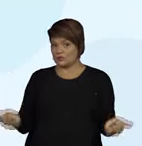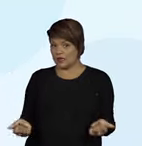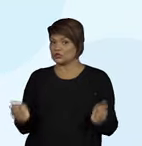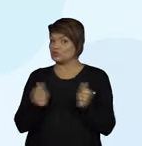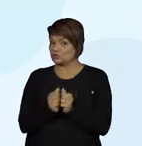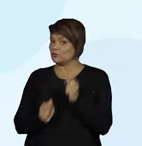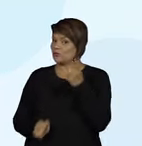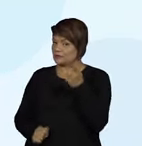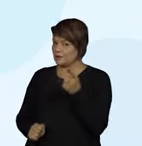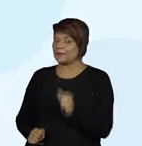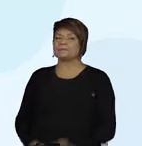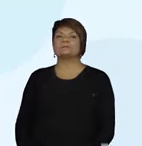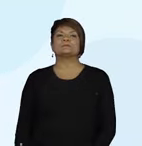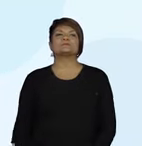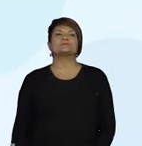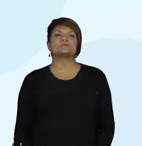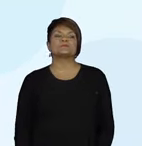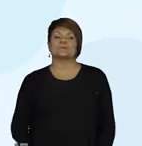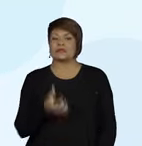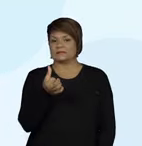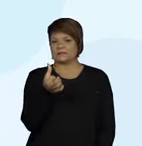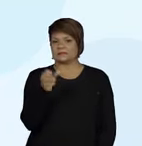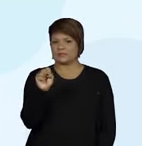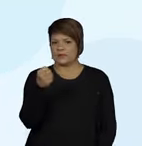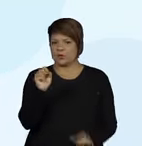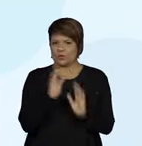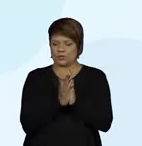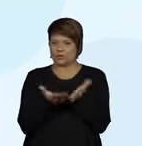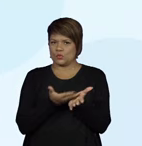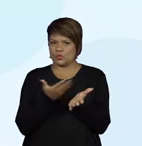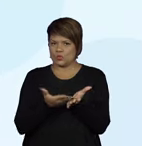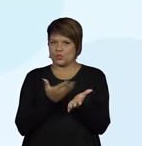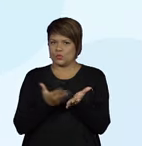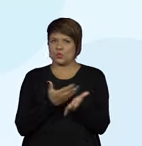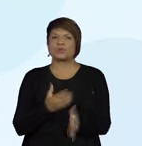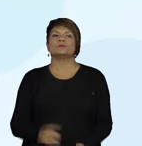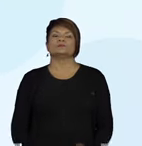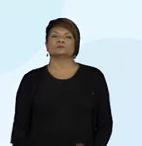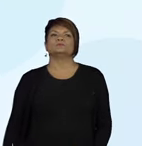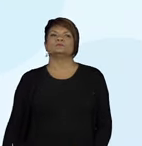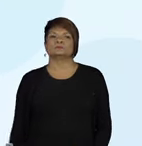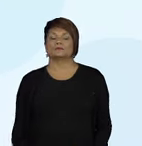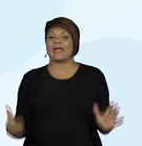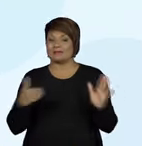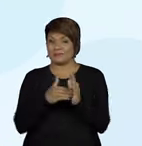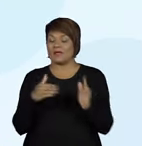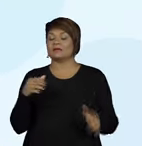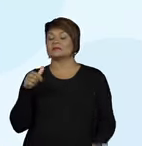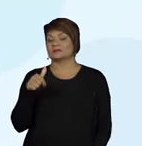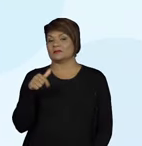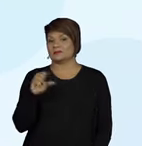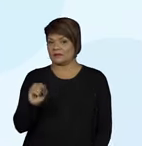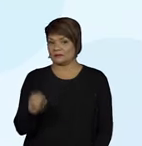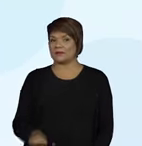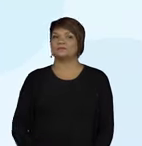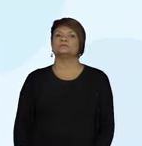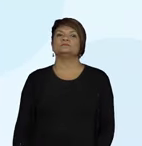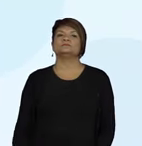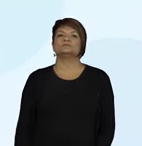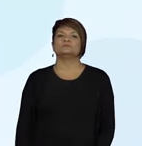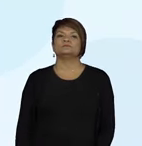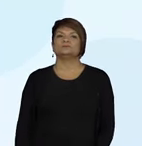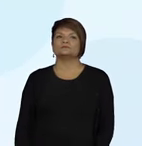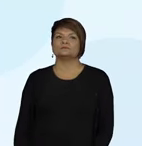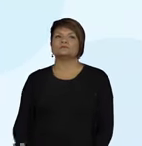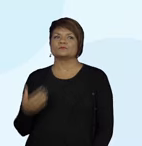aí. Acompanhe aí na página 68 isso. Até a 70, tá tudo colocadinho lá. Pro vai